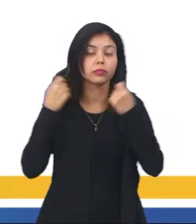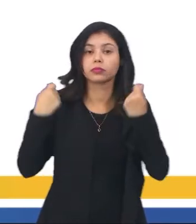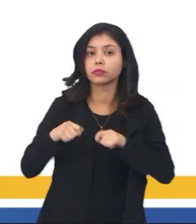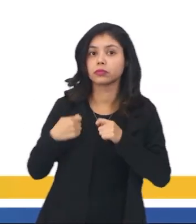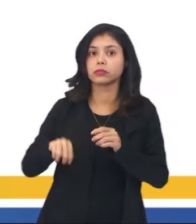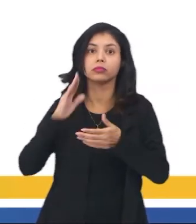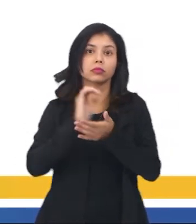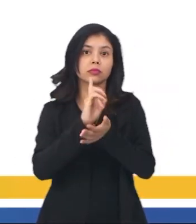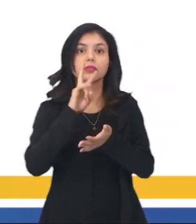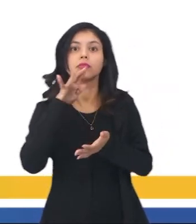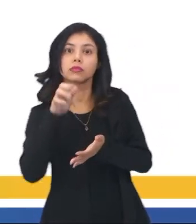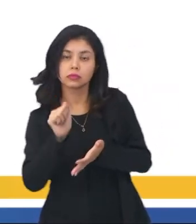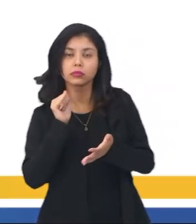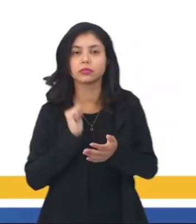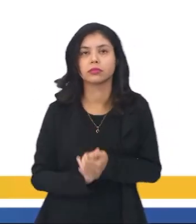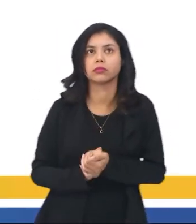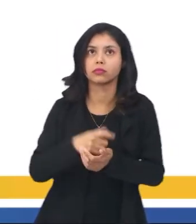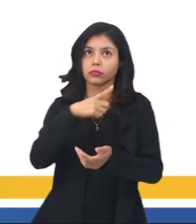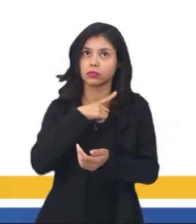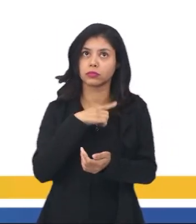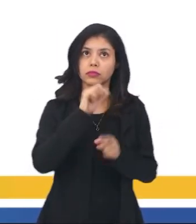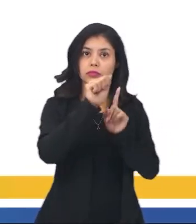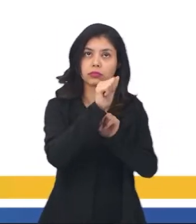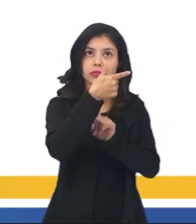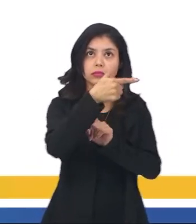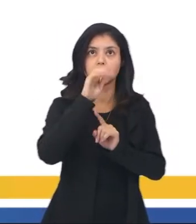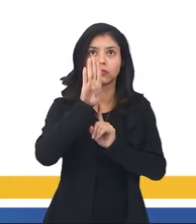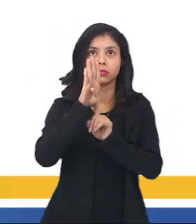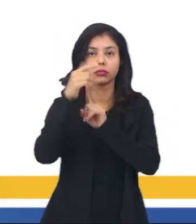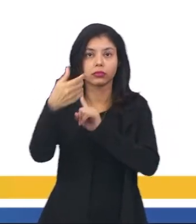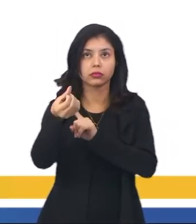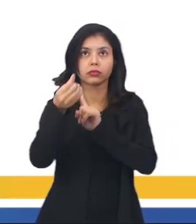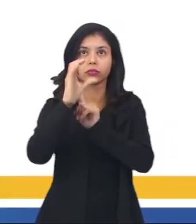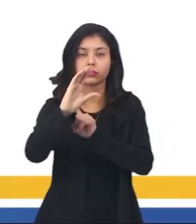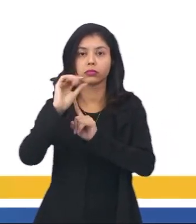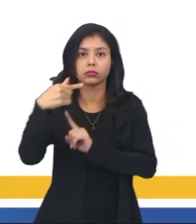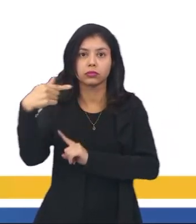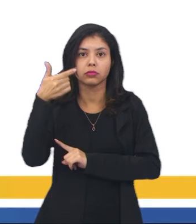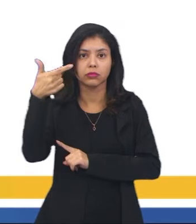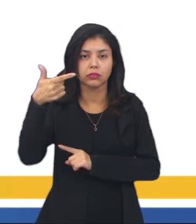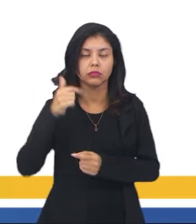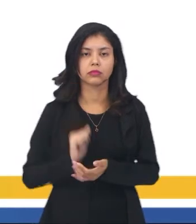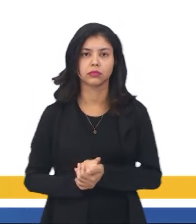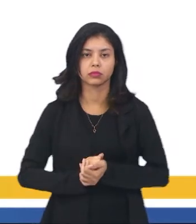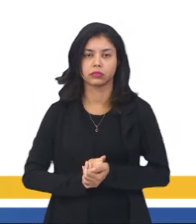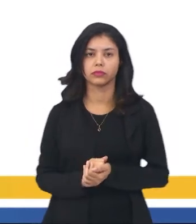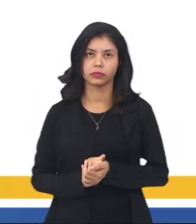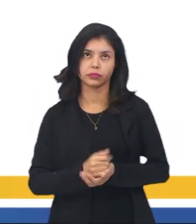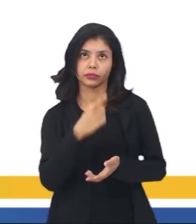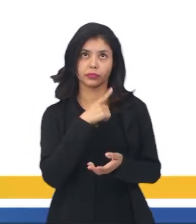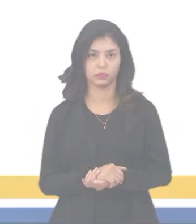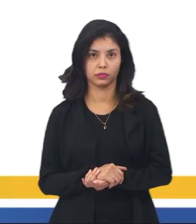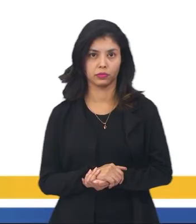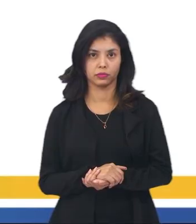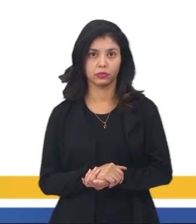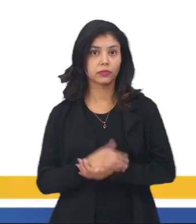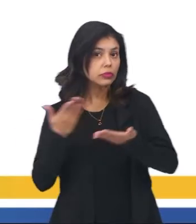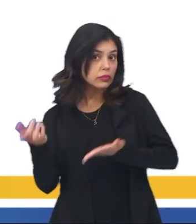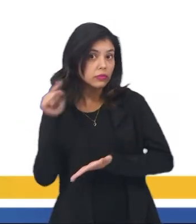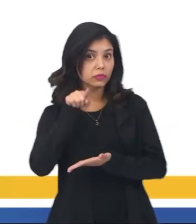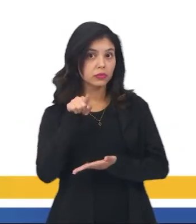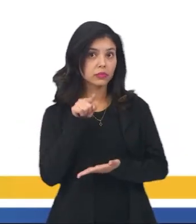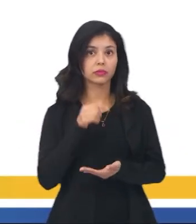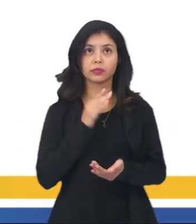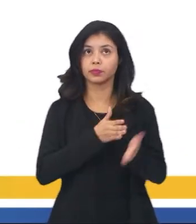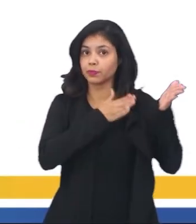os coeficientes. Nós temos o a igual a 2, o b igual a 6 e o c igual a menos 2. Né? Aqui, o